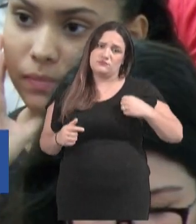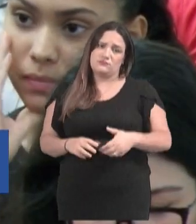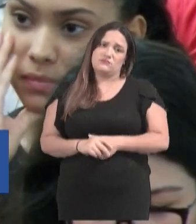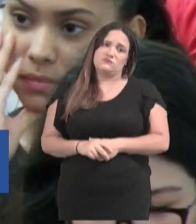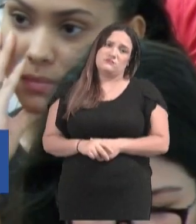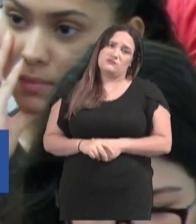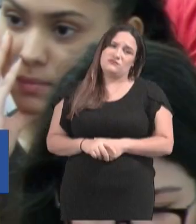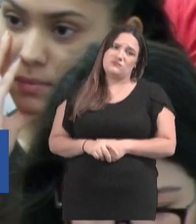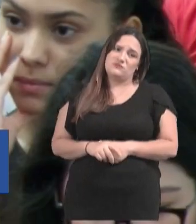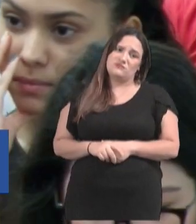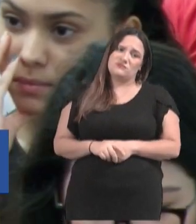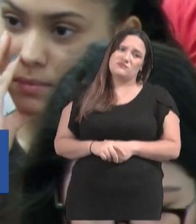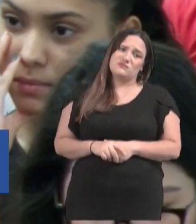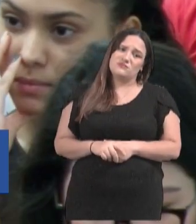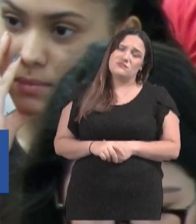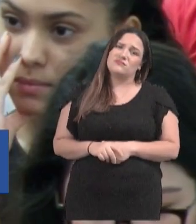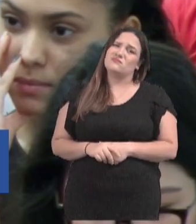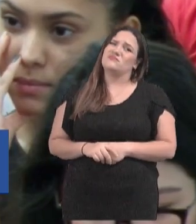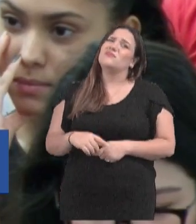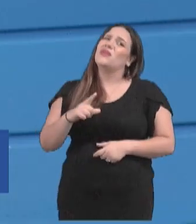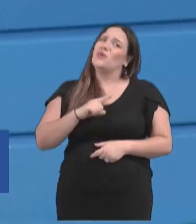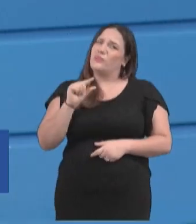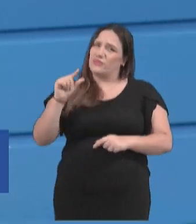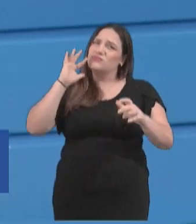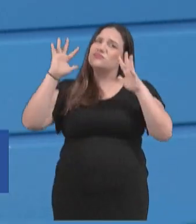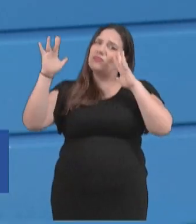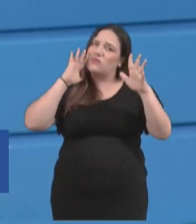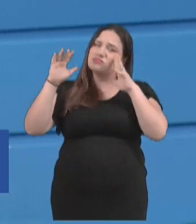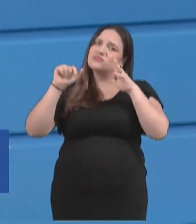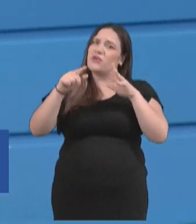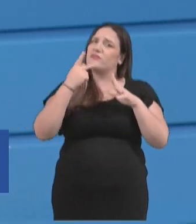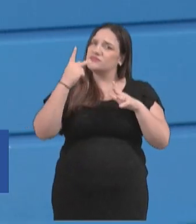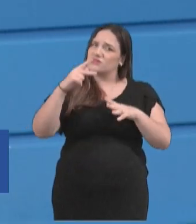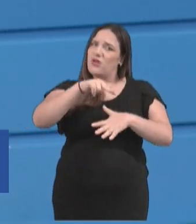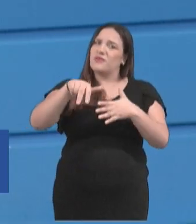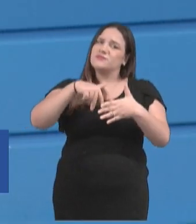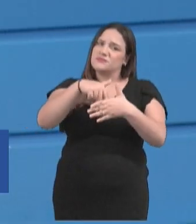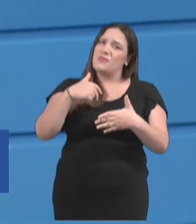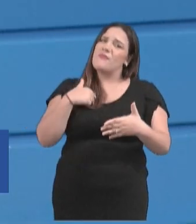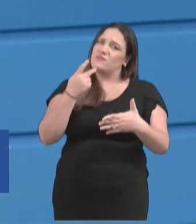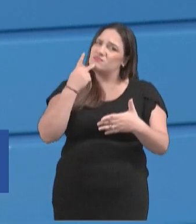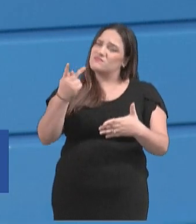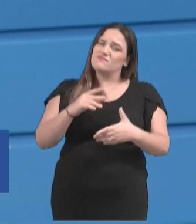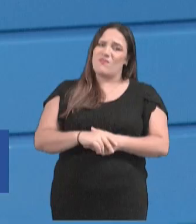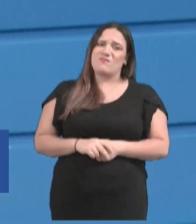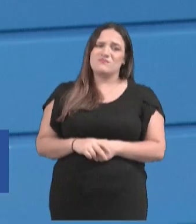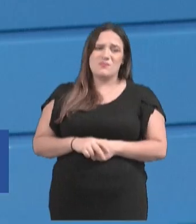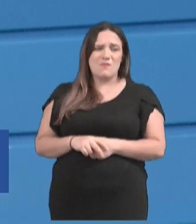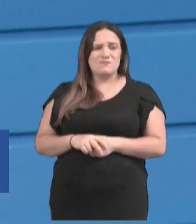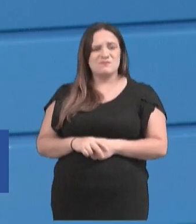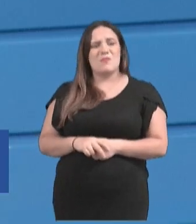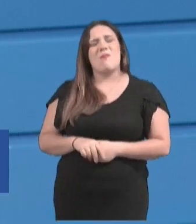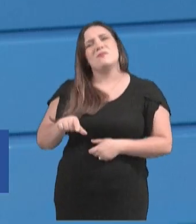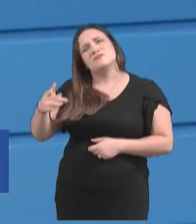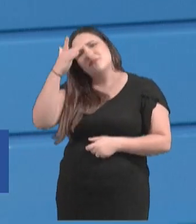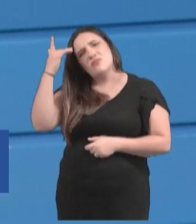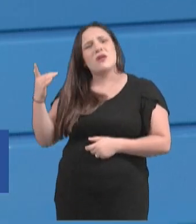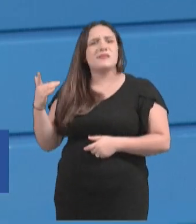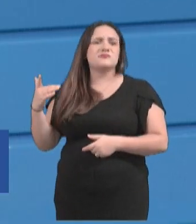aí é um pouco de utopia. Quando Vossa Excelência usa a tribuna para falar isso, essas pessoas teriam